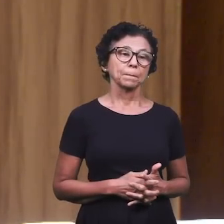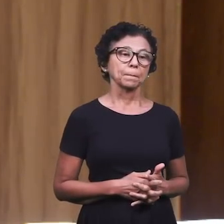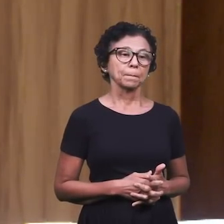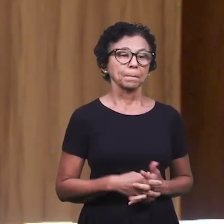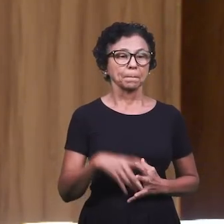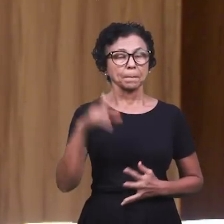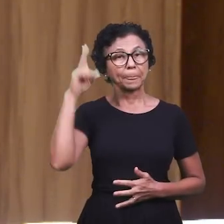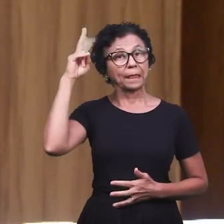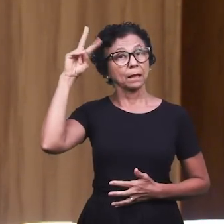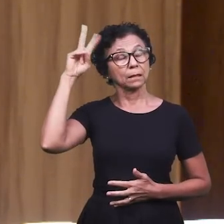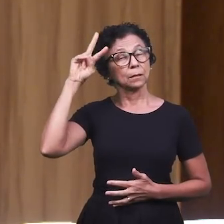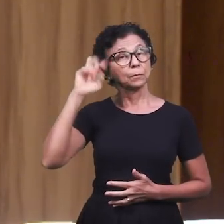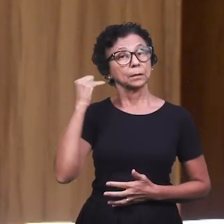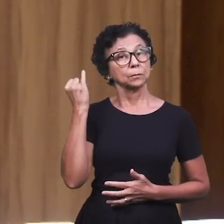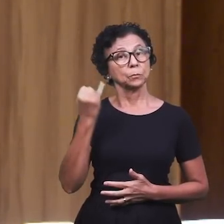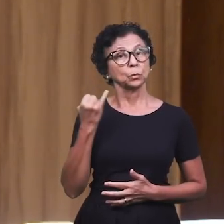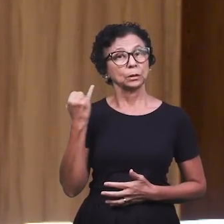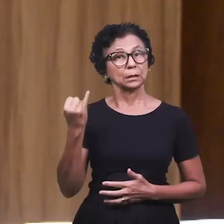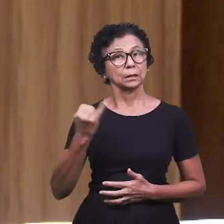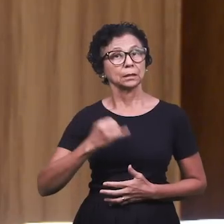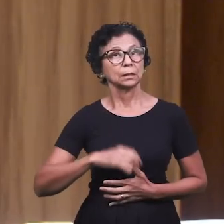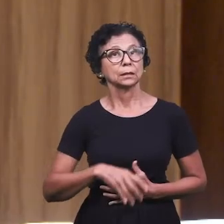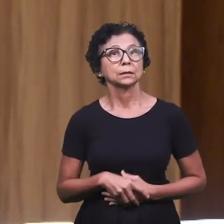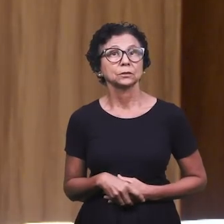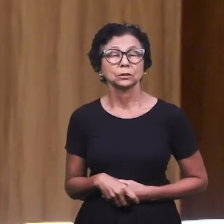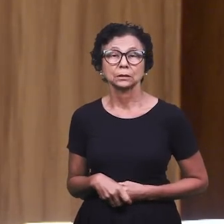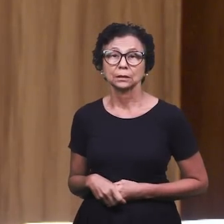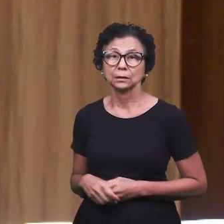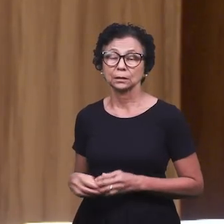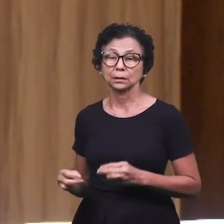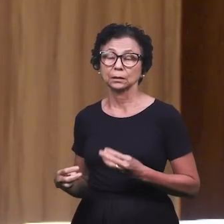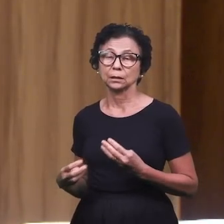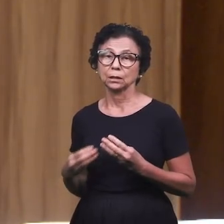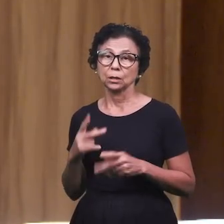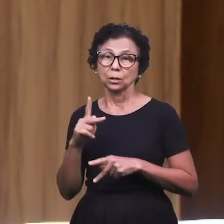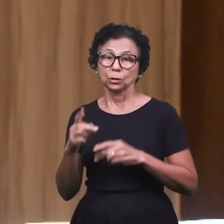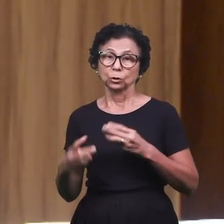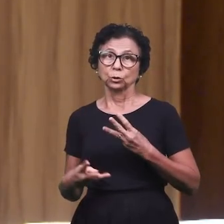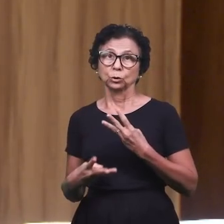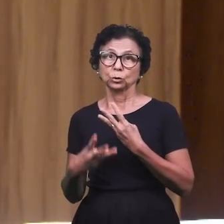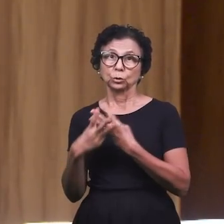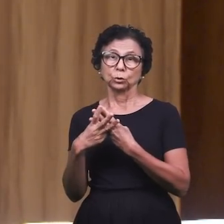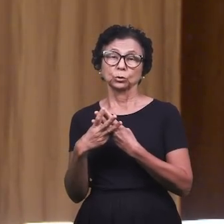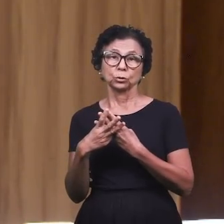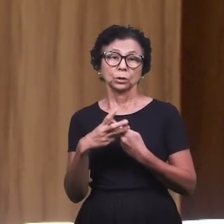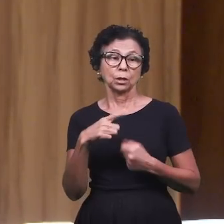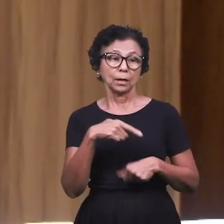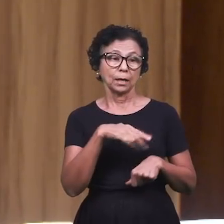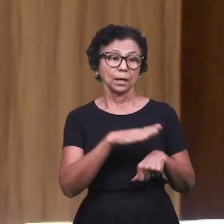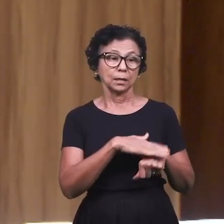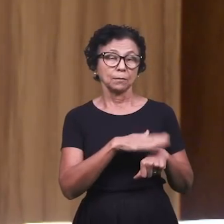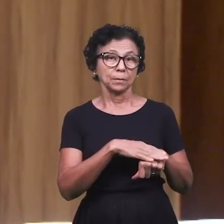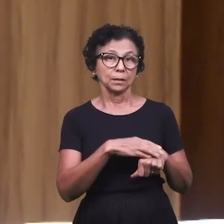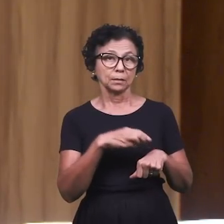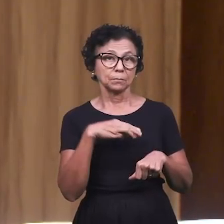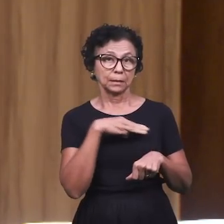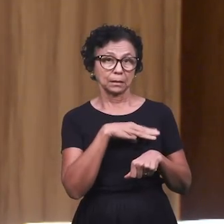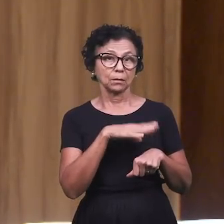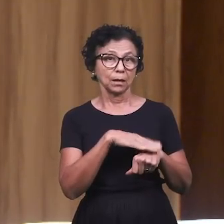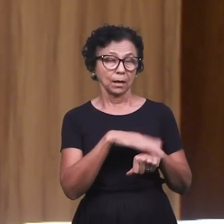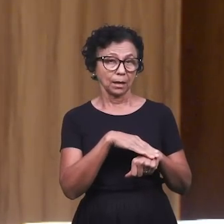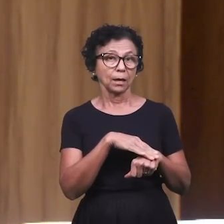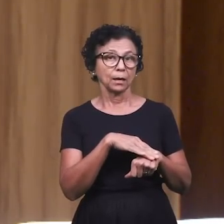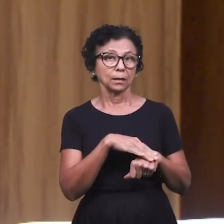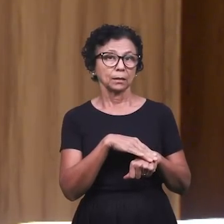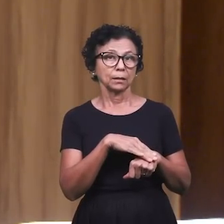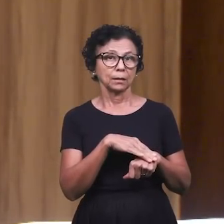lembrar que eles eram odiados pelos judeus, né? Que era um judeu odiado pelos judeus, né? Agora, o Mateus, interessante, você vai